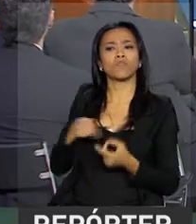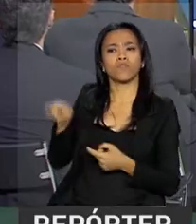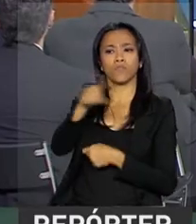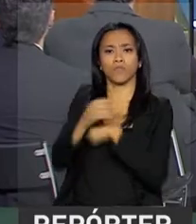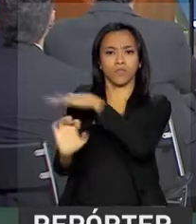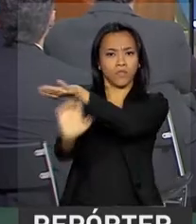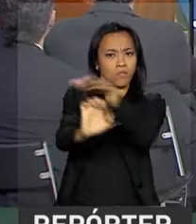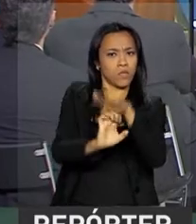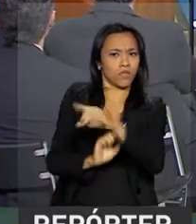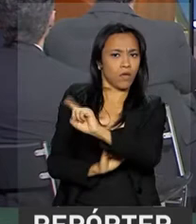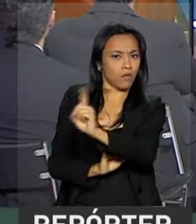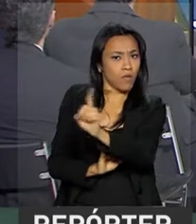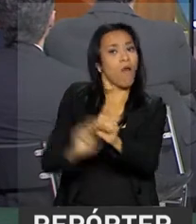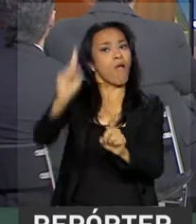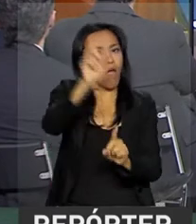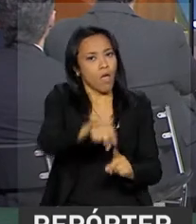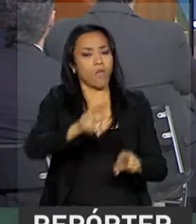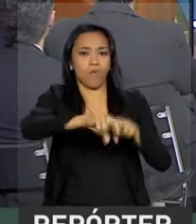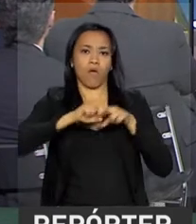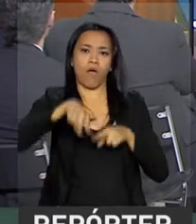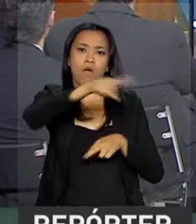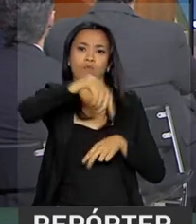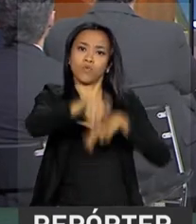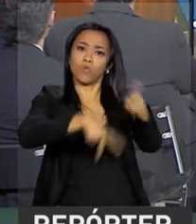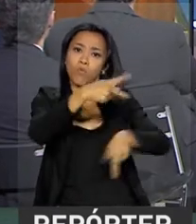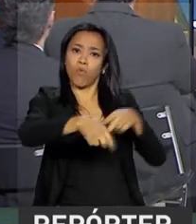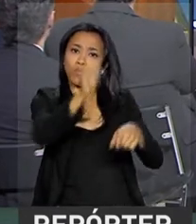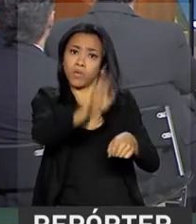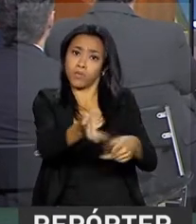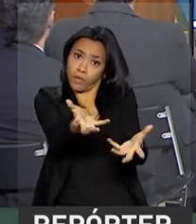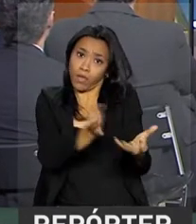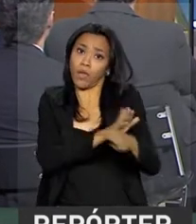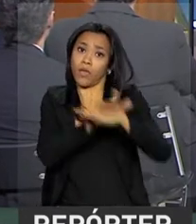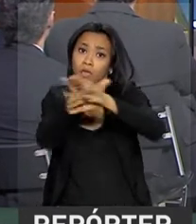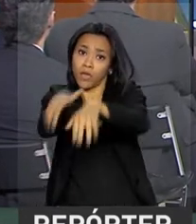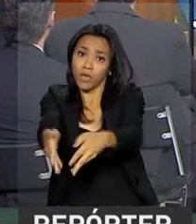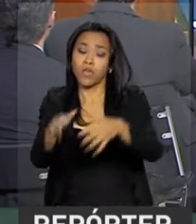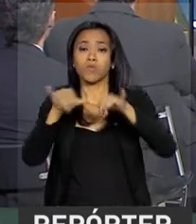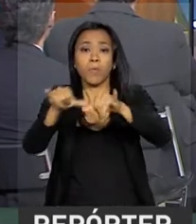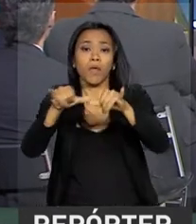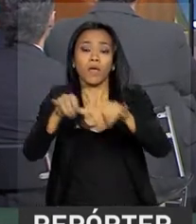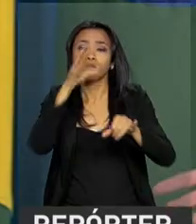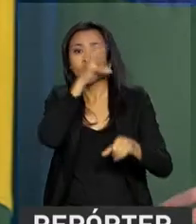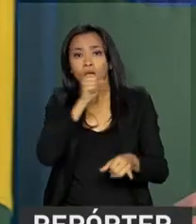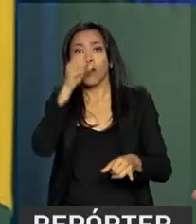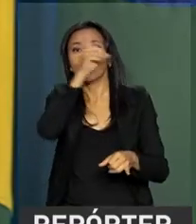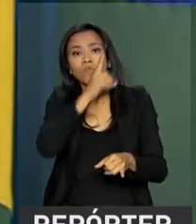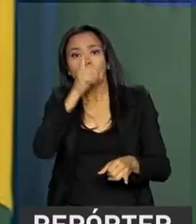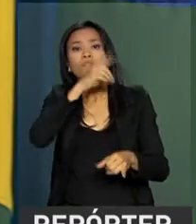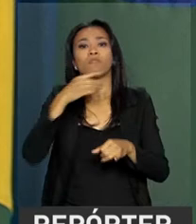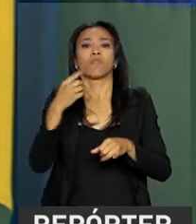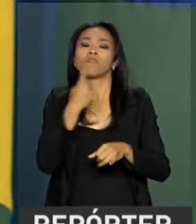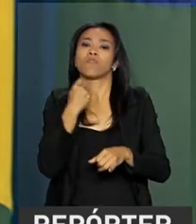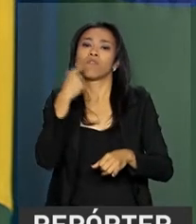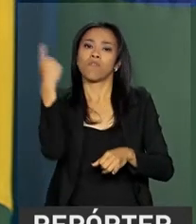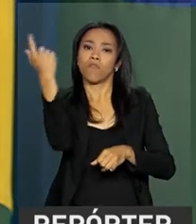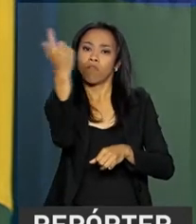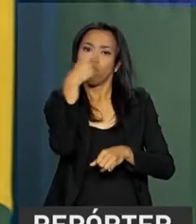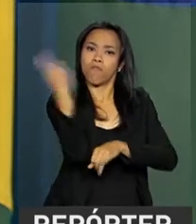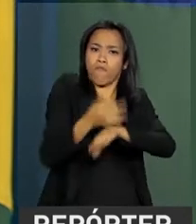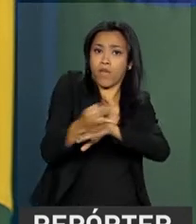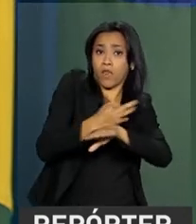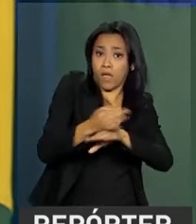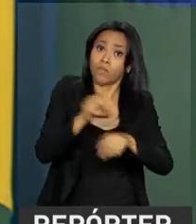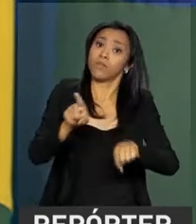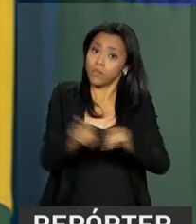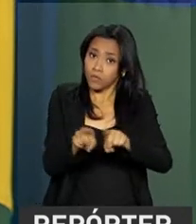em favor do povo brasileiro no domingo muitas vezes à noite então é uma